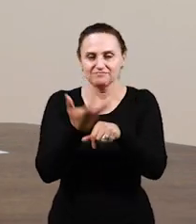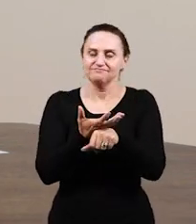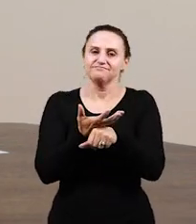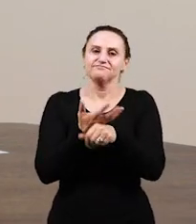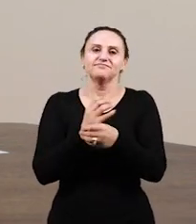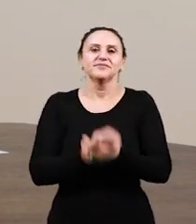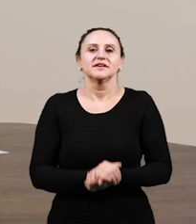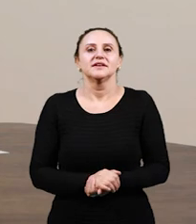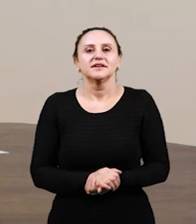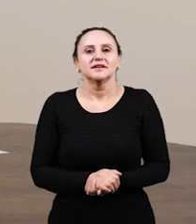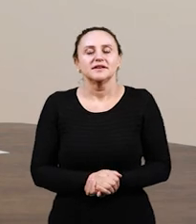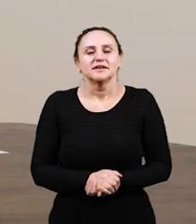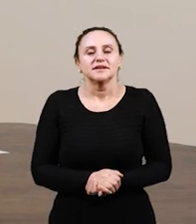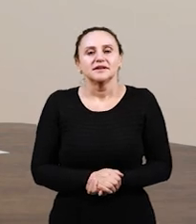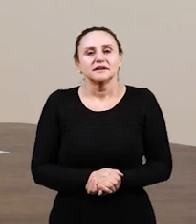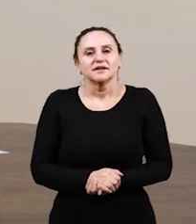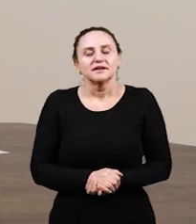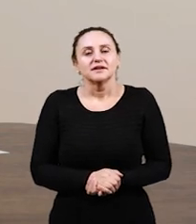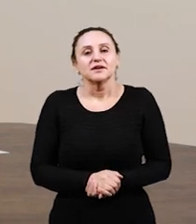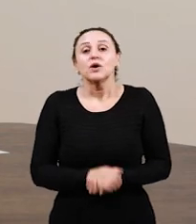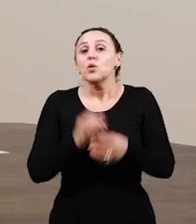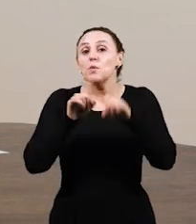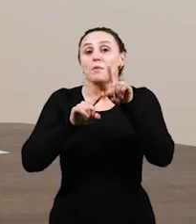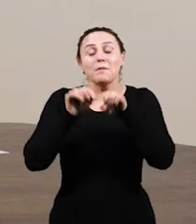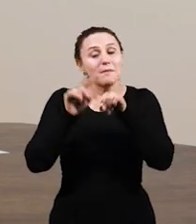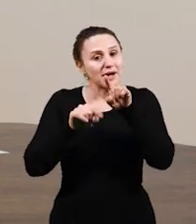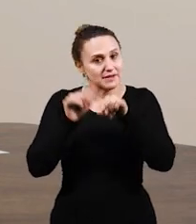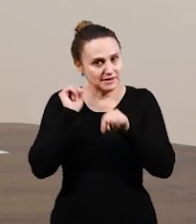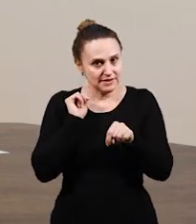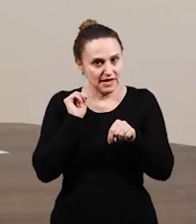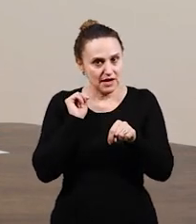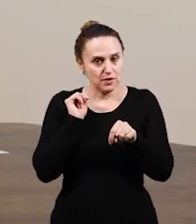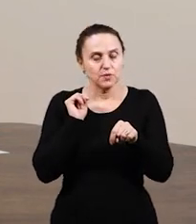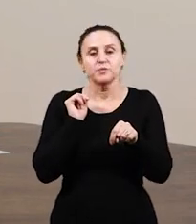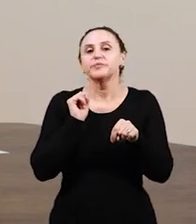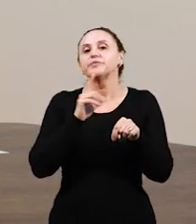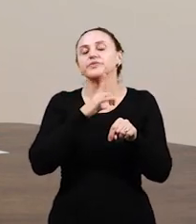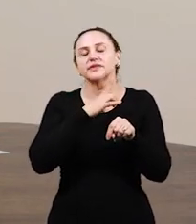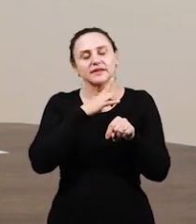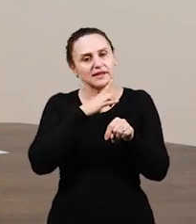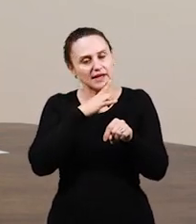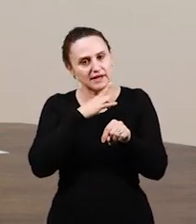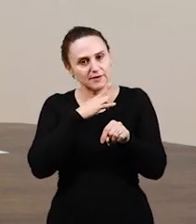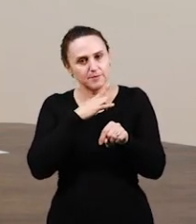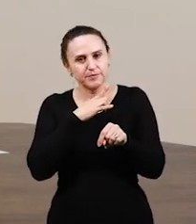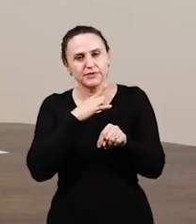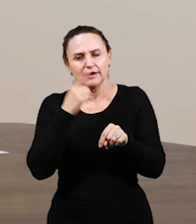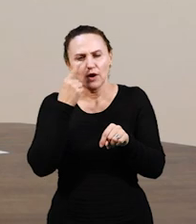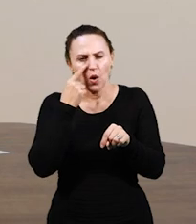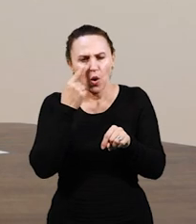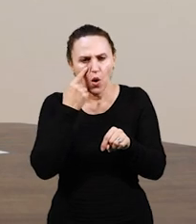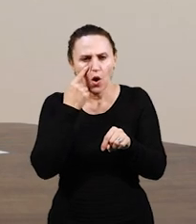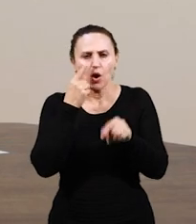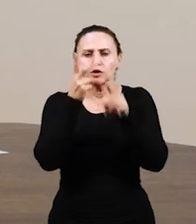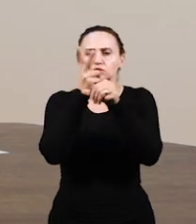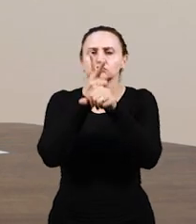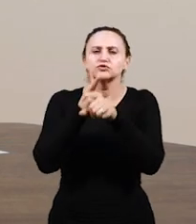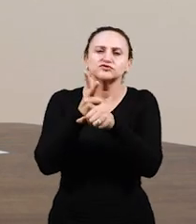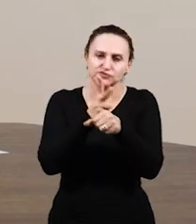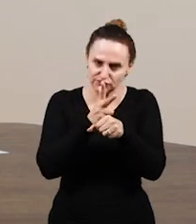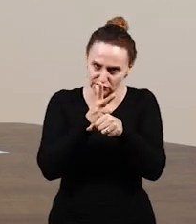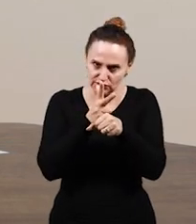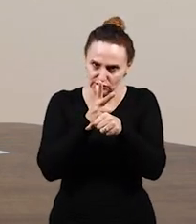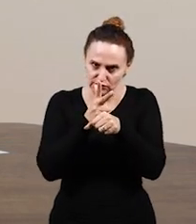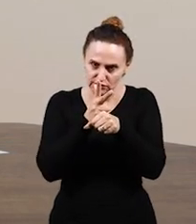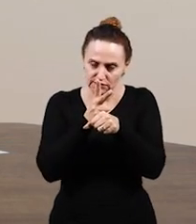durante a disciplina é quanto ao material Eu recomendo né que vocês não deixem de assistir os